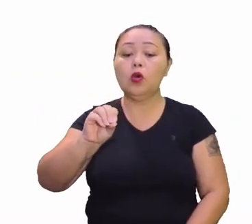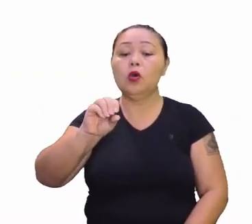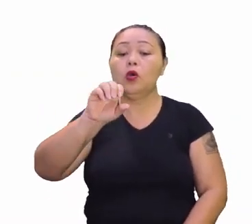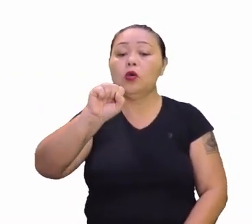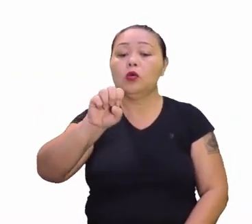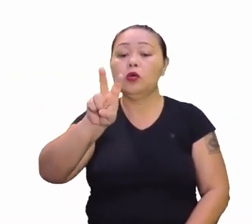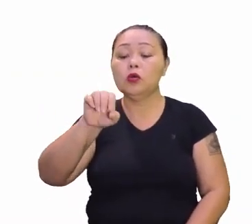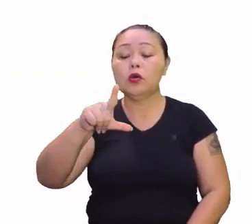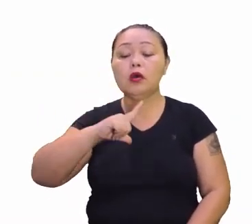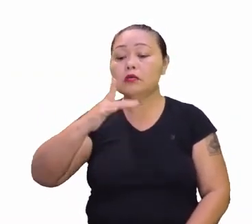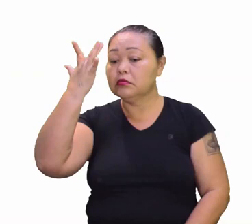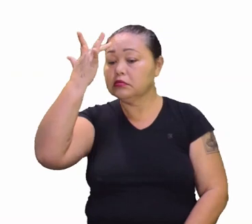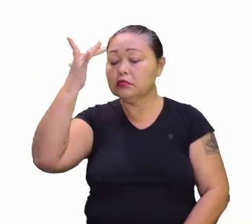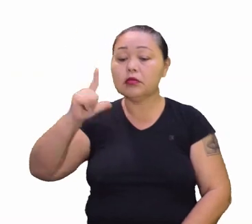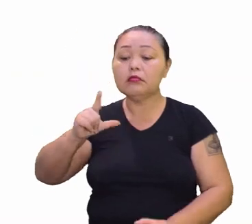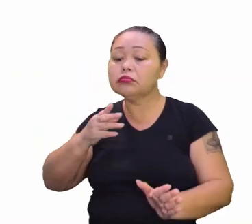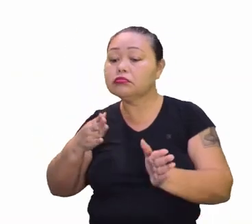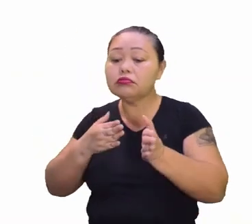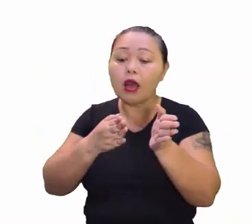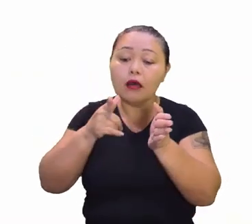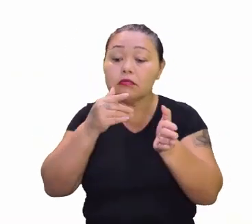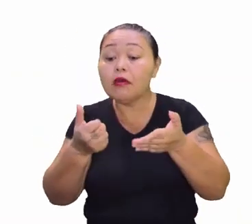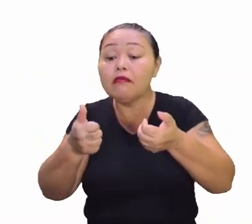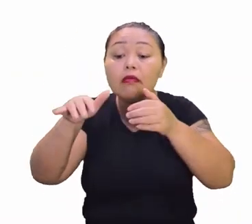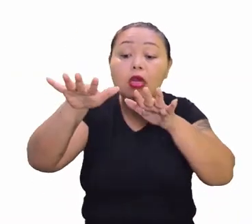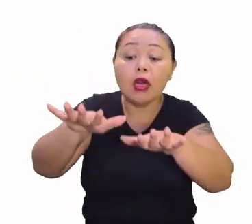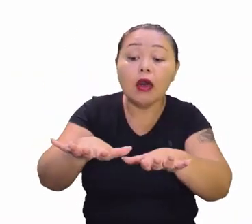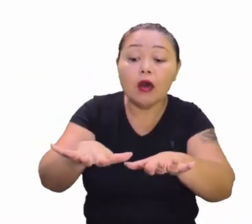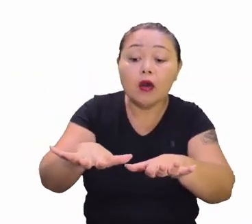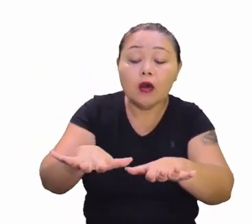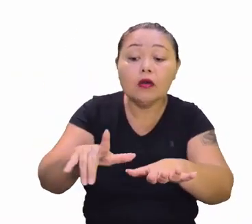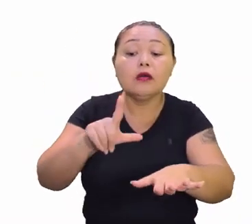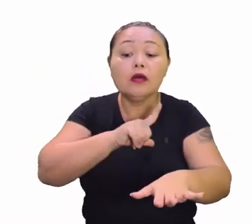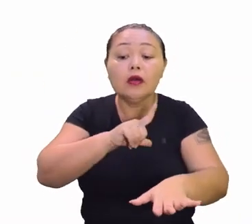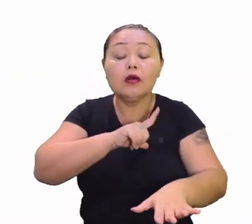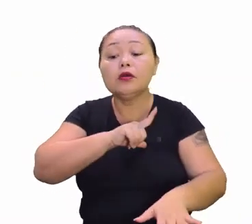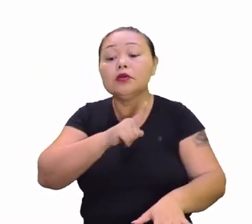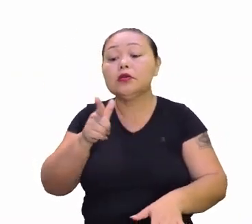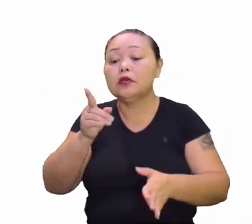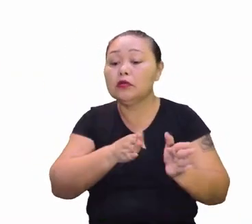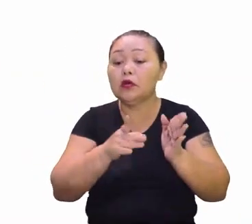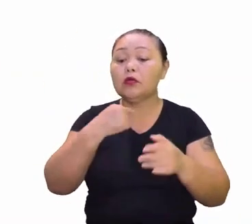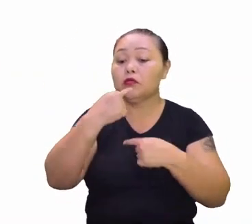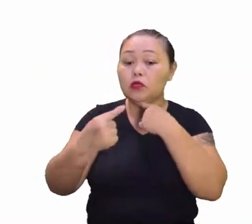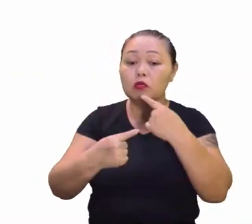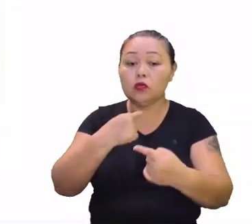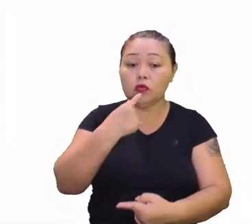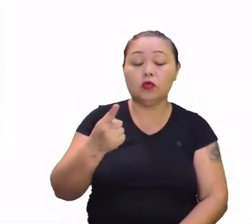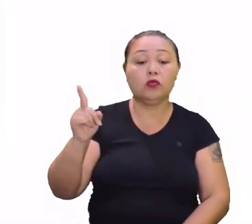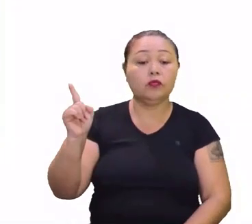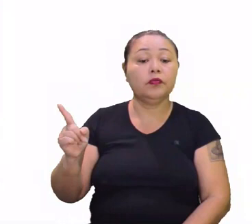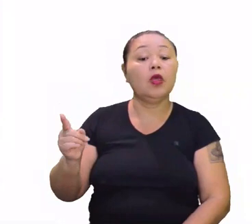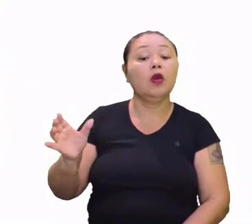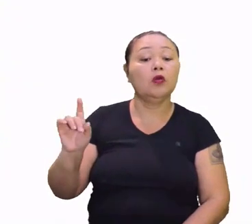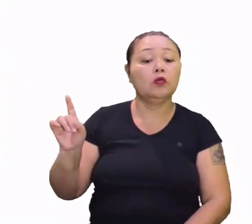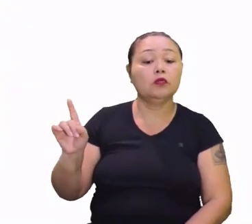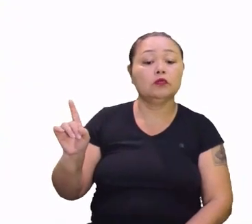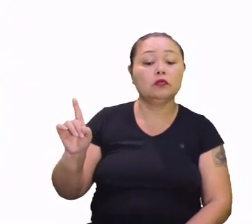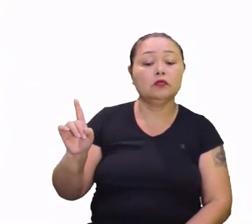sabia onde se desaguava ele. Então, Exatamente. ele tinha esse nome de Rio da Dúvida.